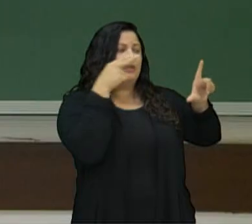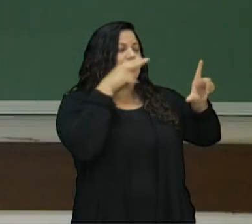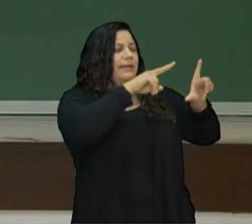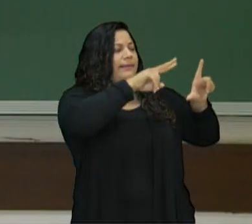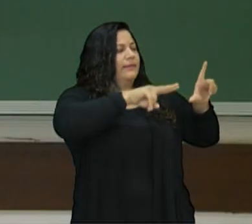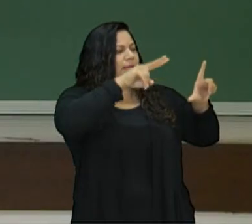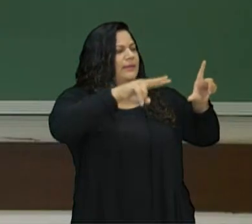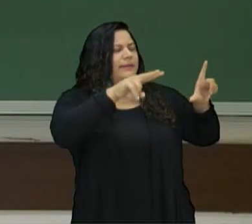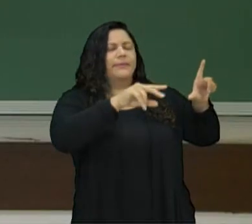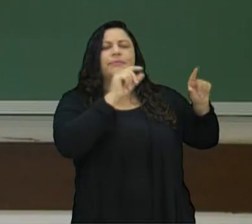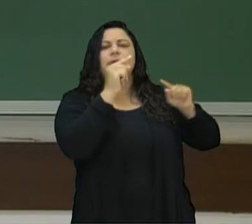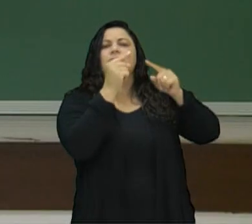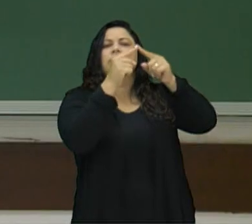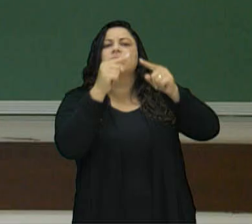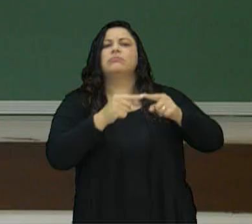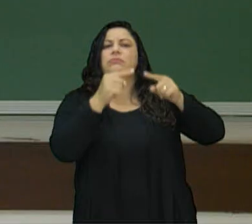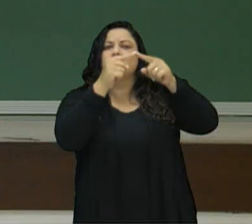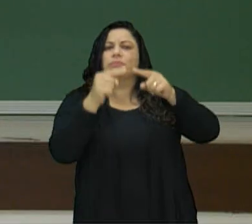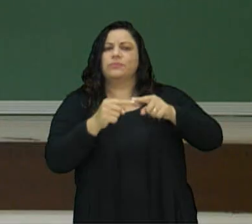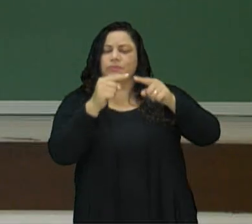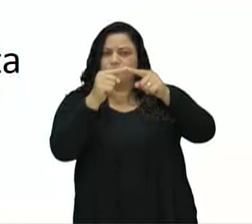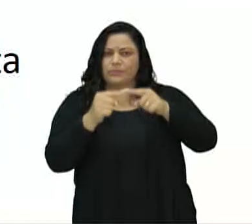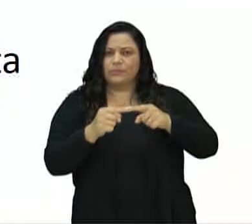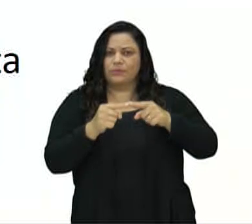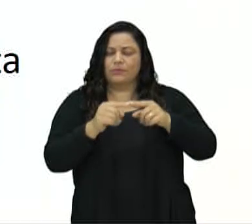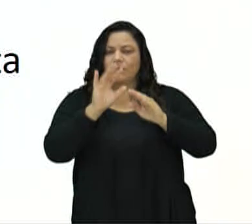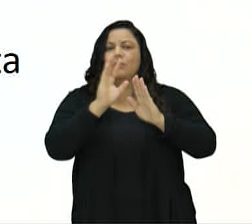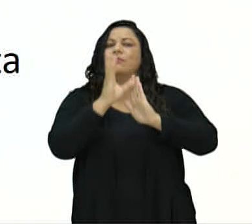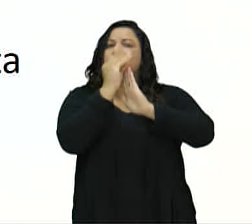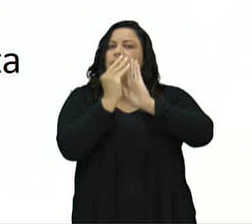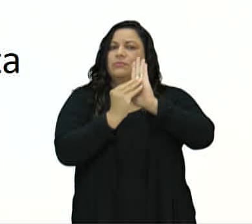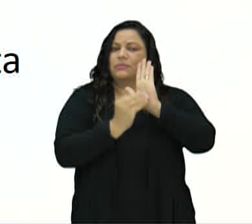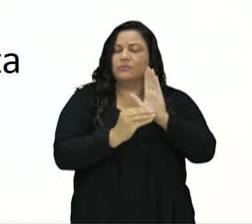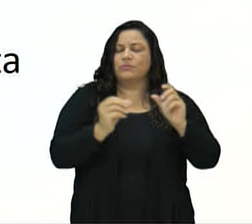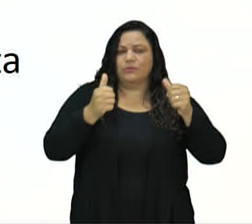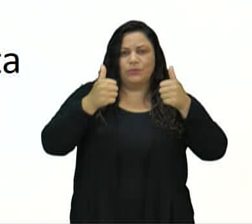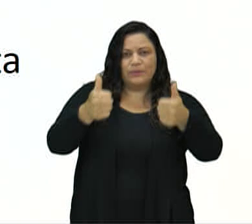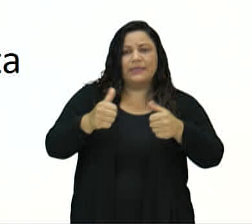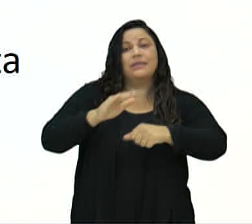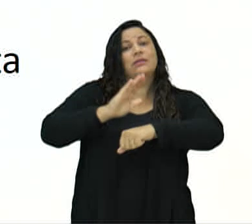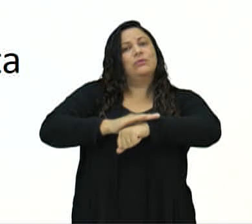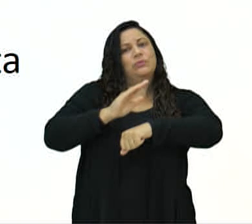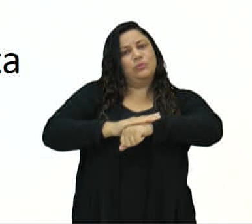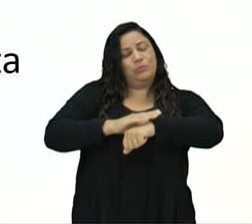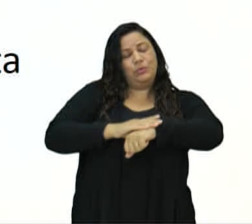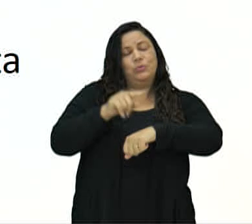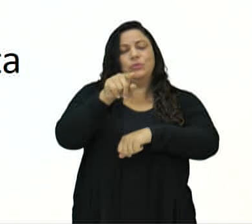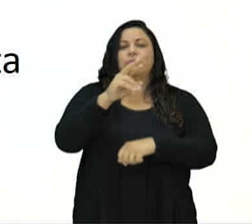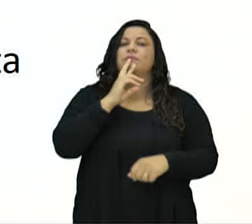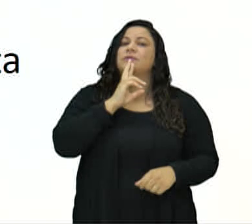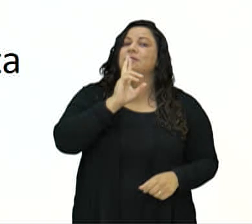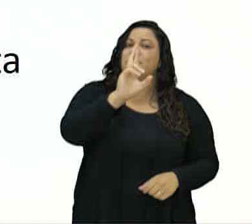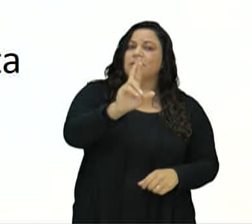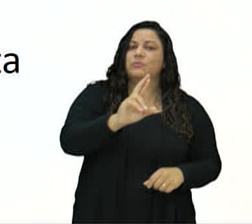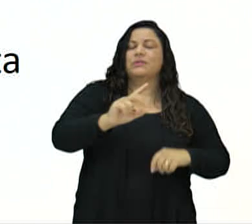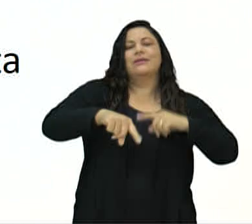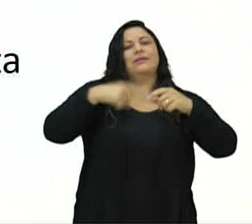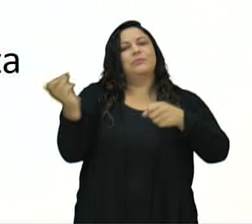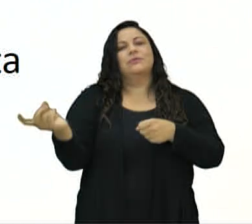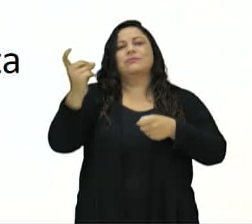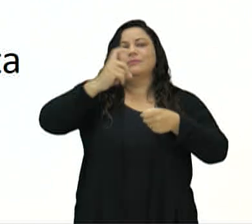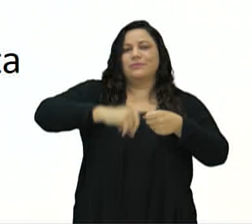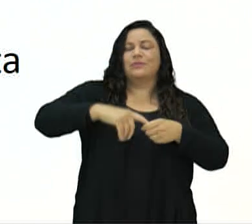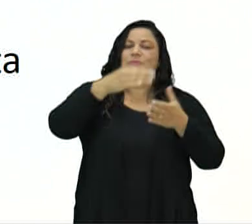vai completar a atividade. Mais uns minutinhos para vocês responderem e logo voltamos para corrigir essa